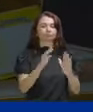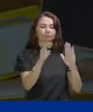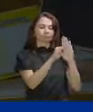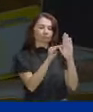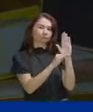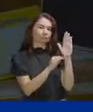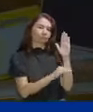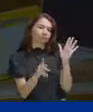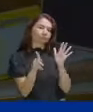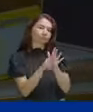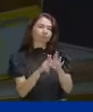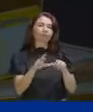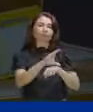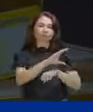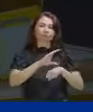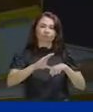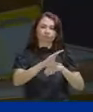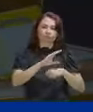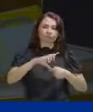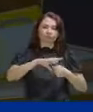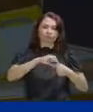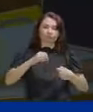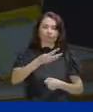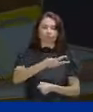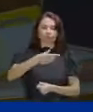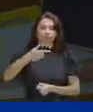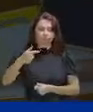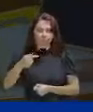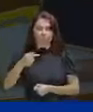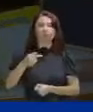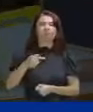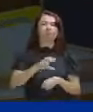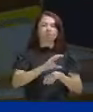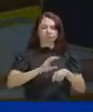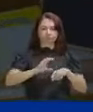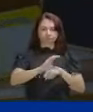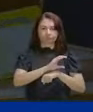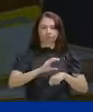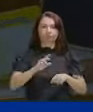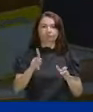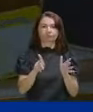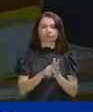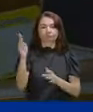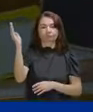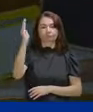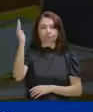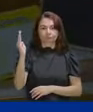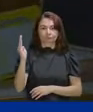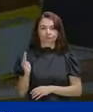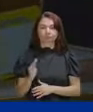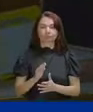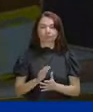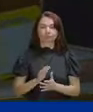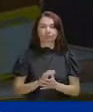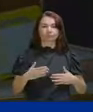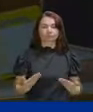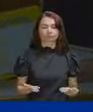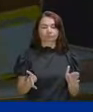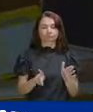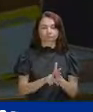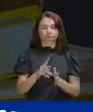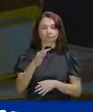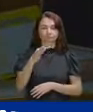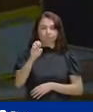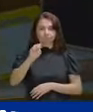constitucionais constantes do artigo 37 caput da Constituição da República, invocando precedentes do TRE